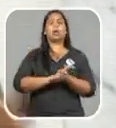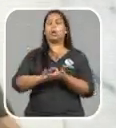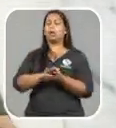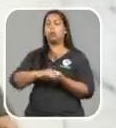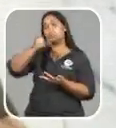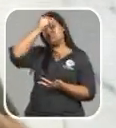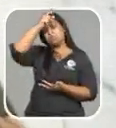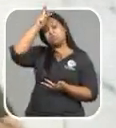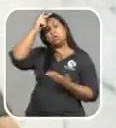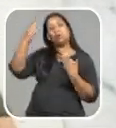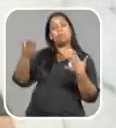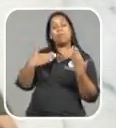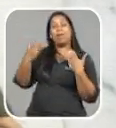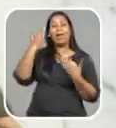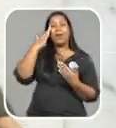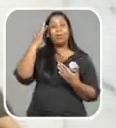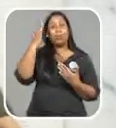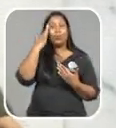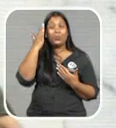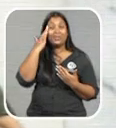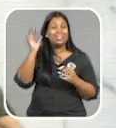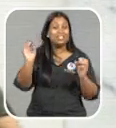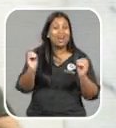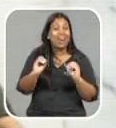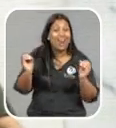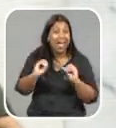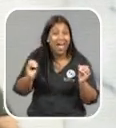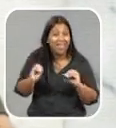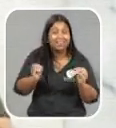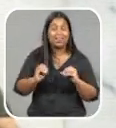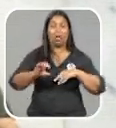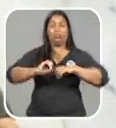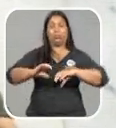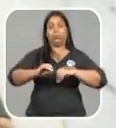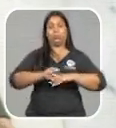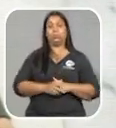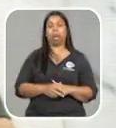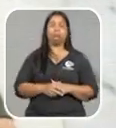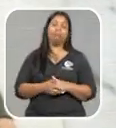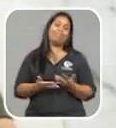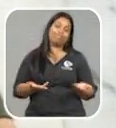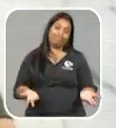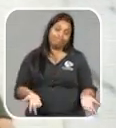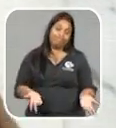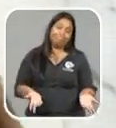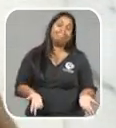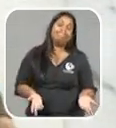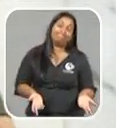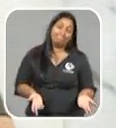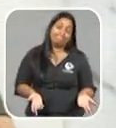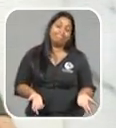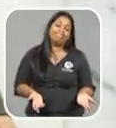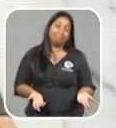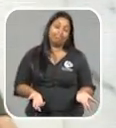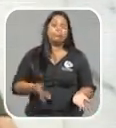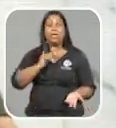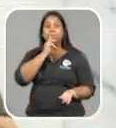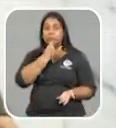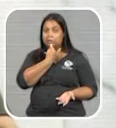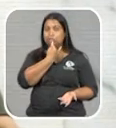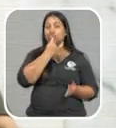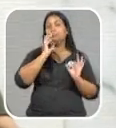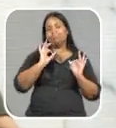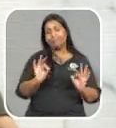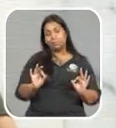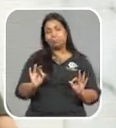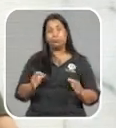liderança e educação está, a Deus dará, no município. É muito triste, por isso que o nosso mandato, faz